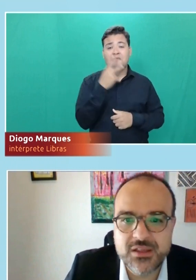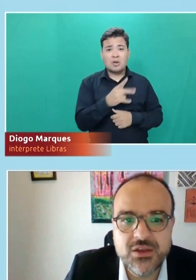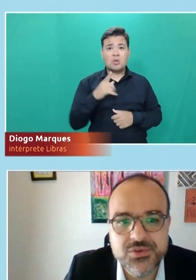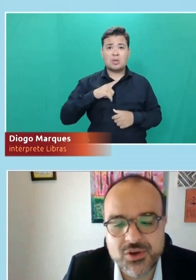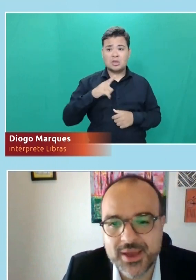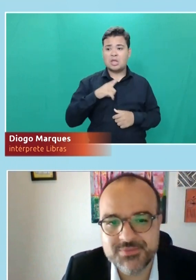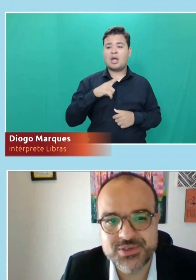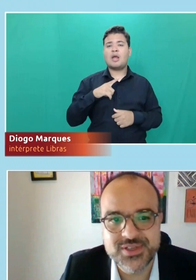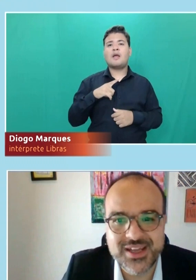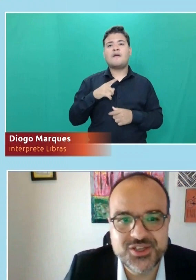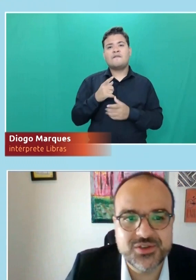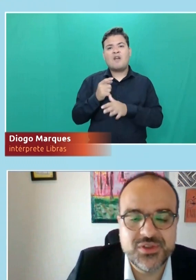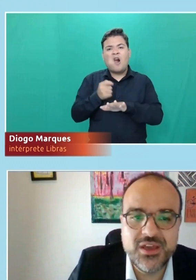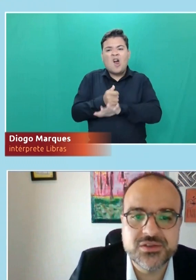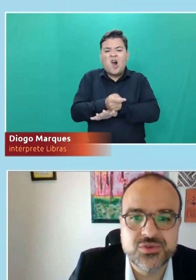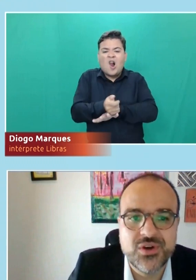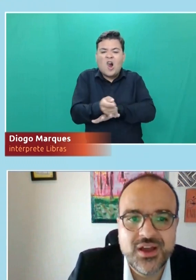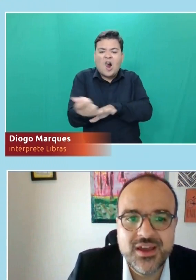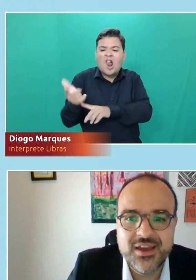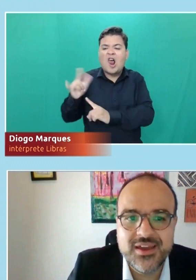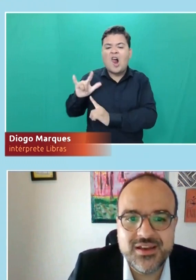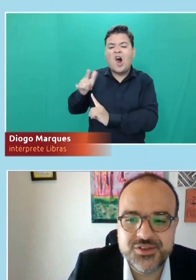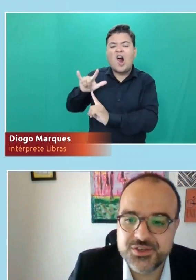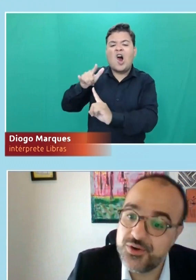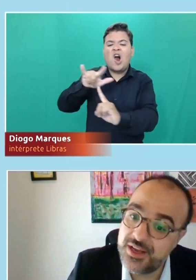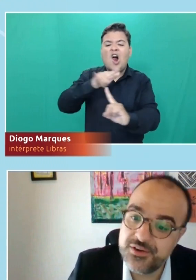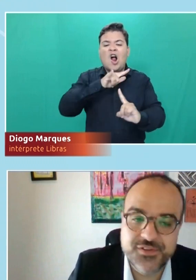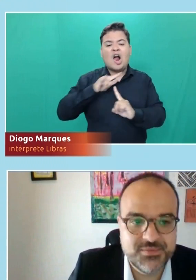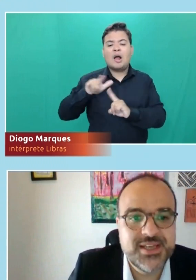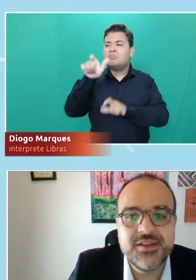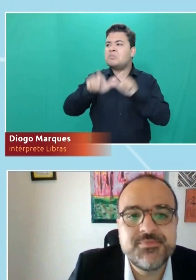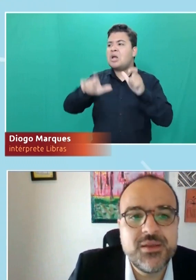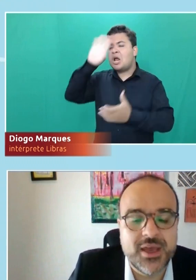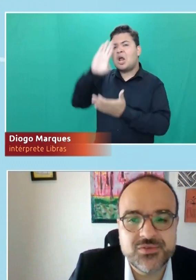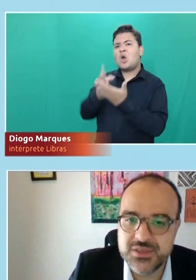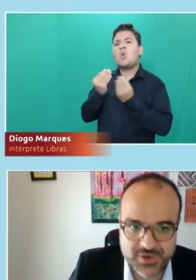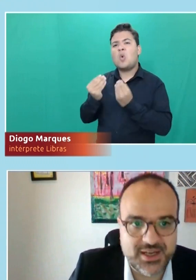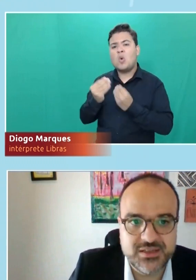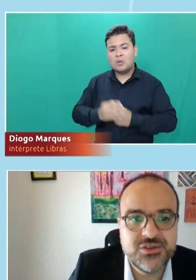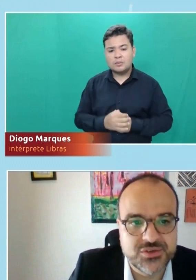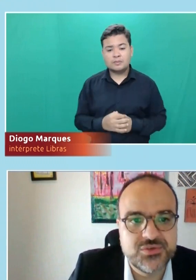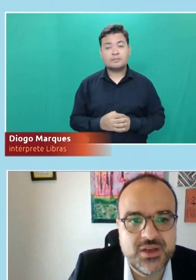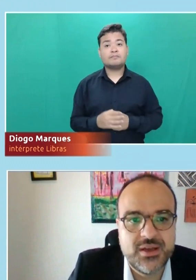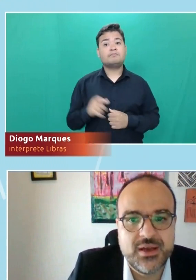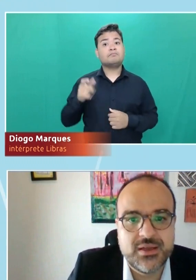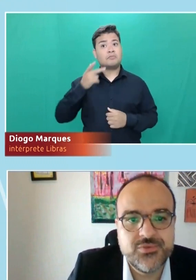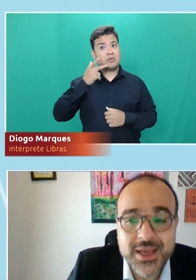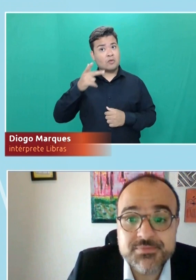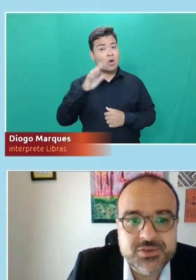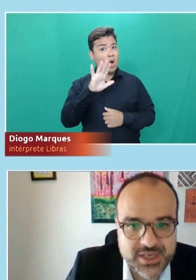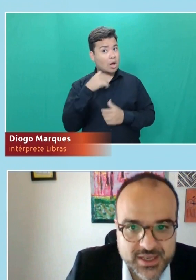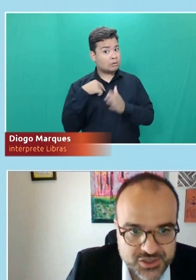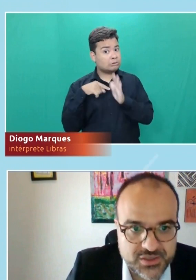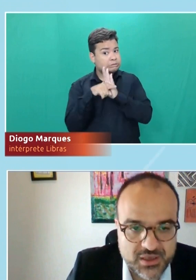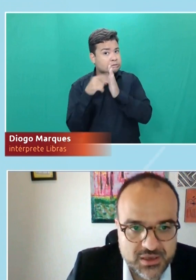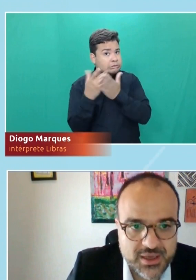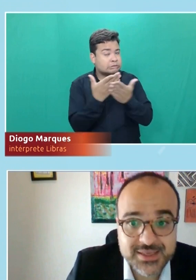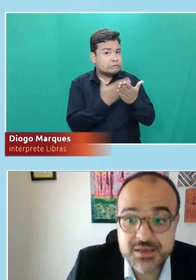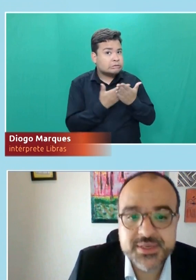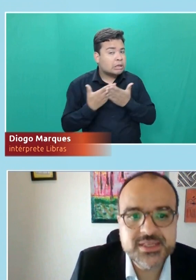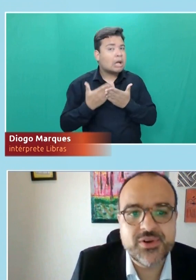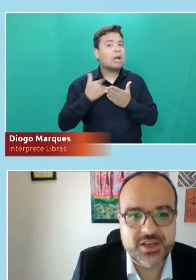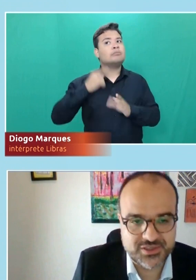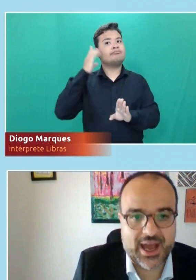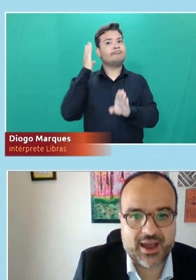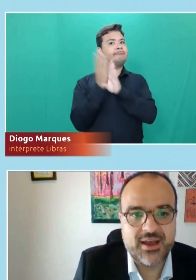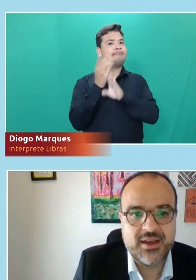manipuladas pelas fake news, como é que as pessoas acreditam nisso? E ele disse, olha, eu fiz uma série de experimentos e não é nada disso. Não é que as pessoas acreditem. E